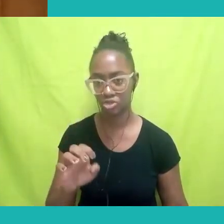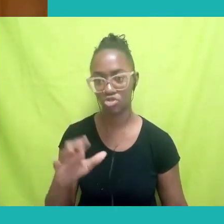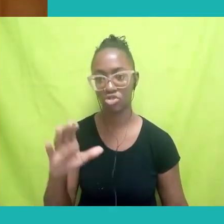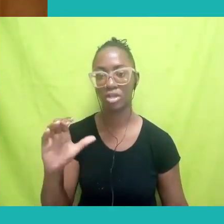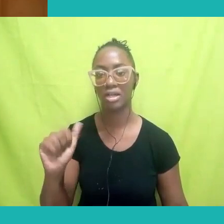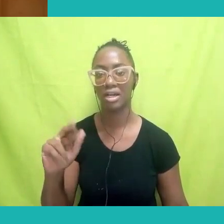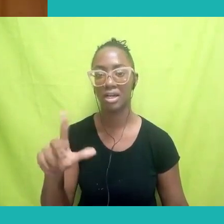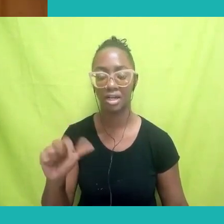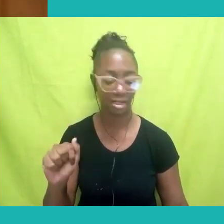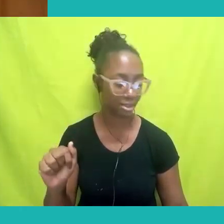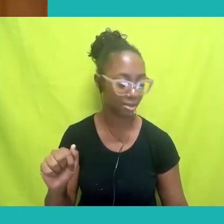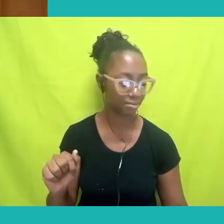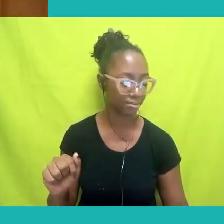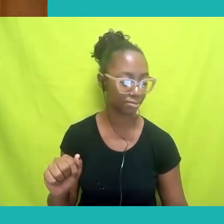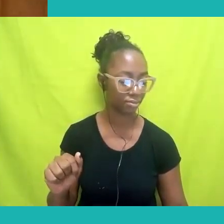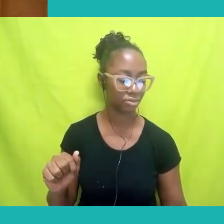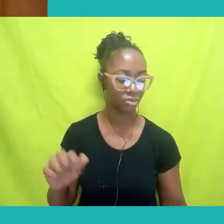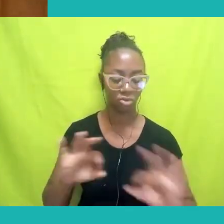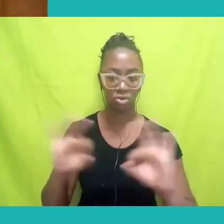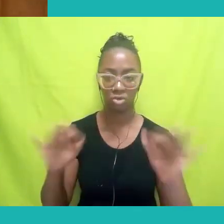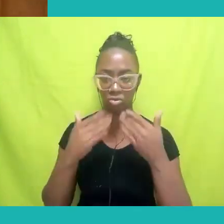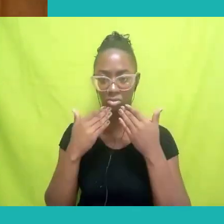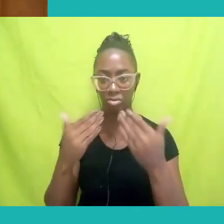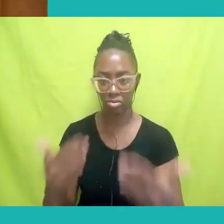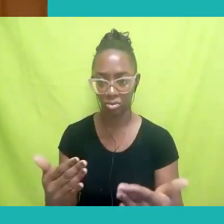bons questionamentos. Agora vamos para o nosso